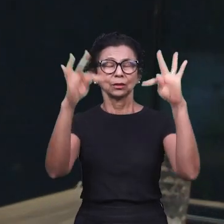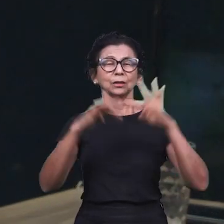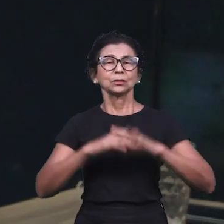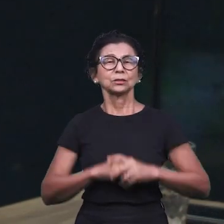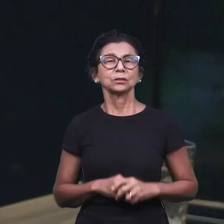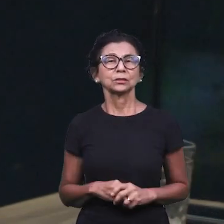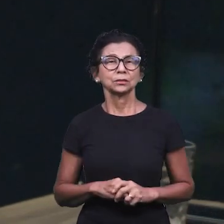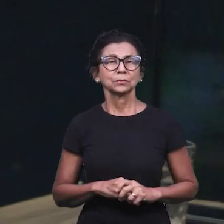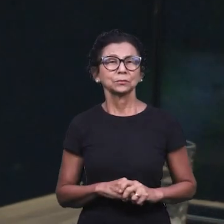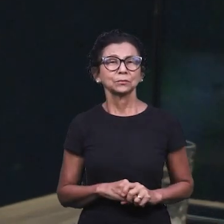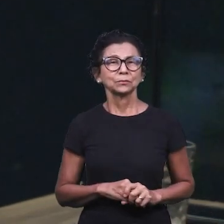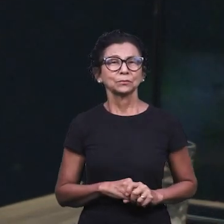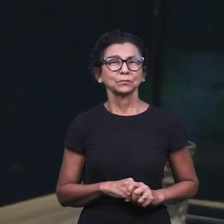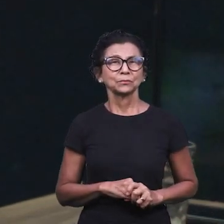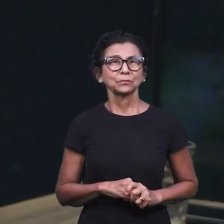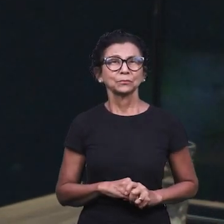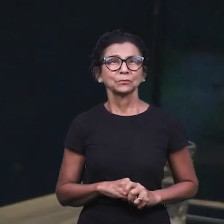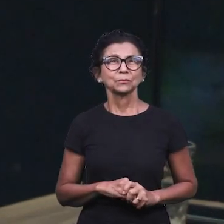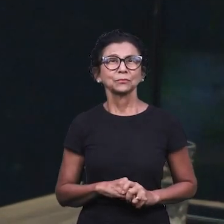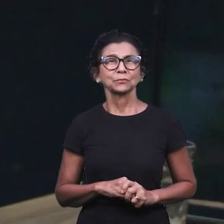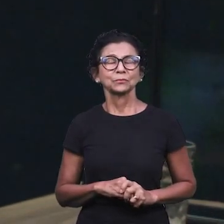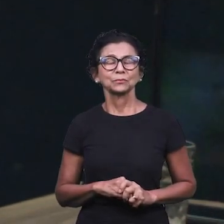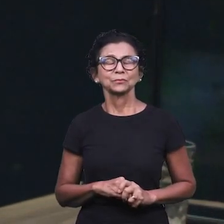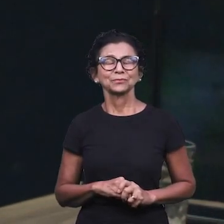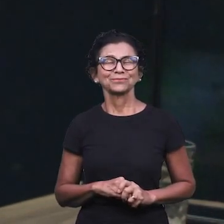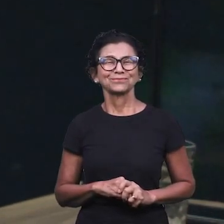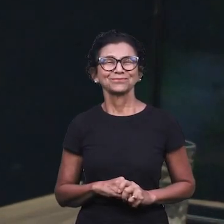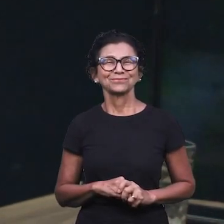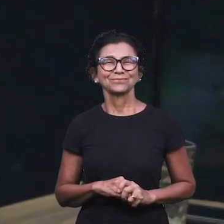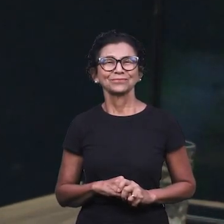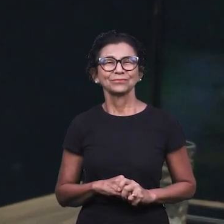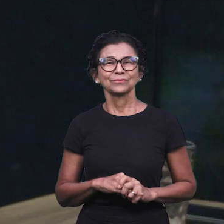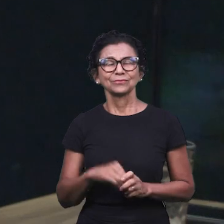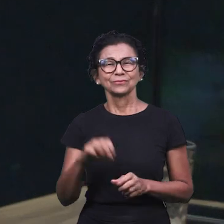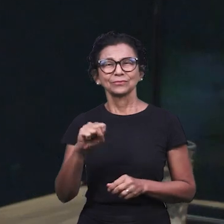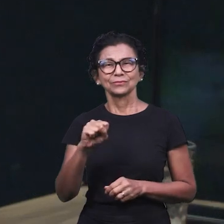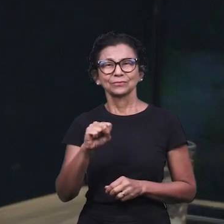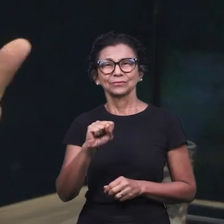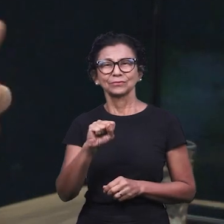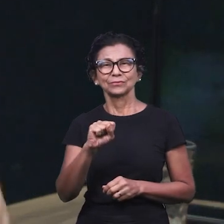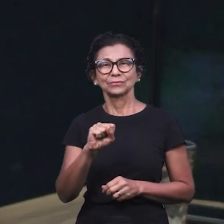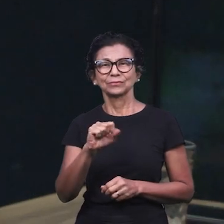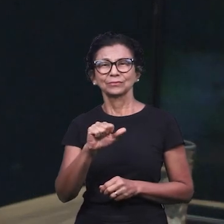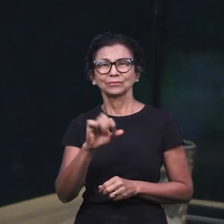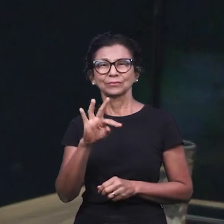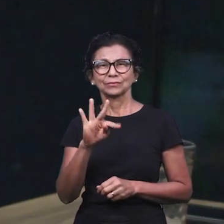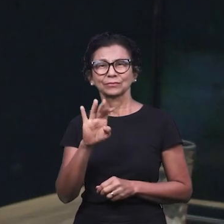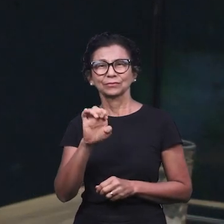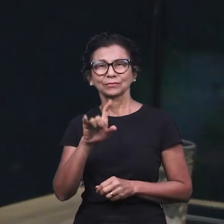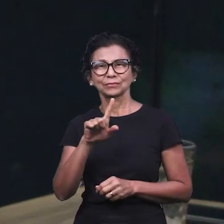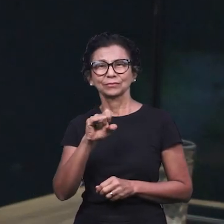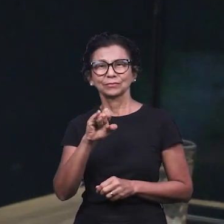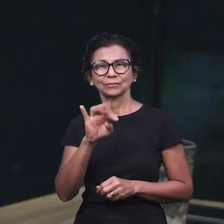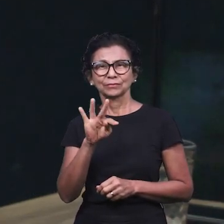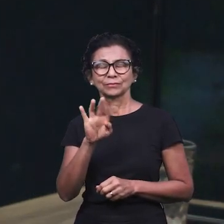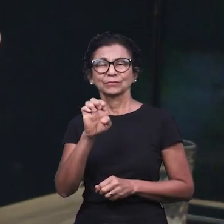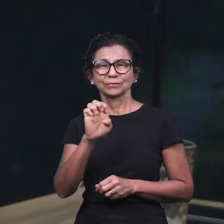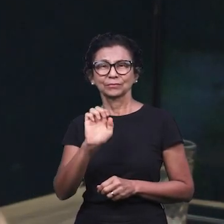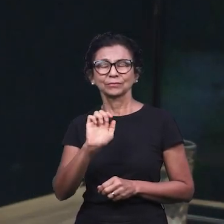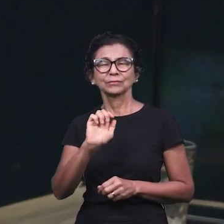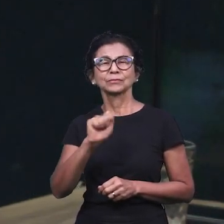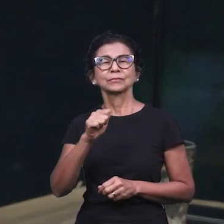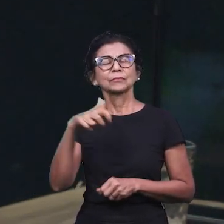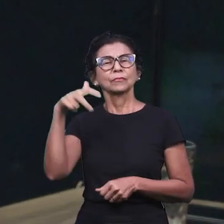Cristã Maranata, que é o nosso satélite. Com certeza os nossos irmãos sempre